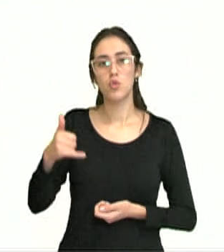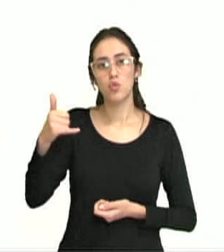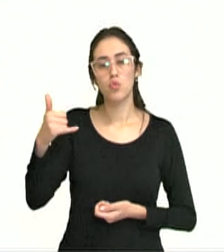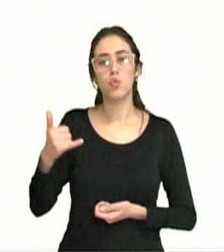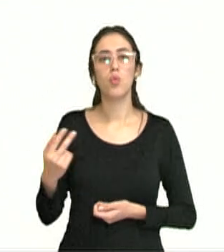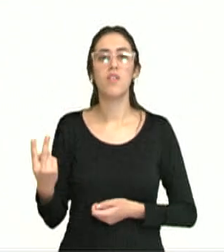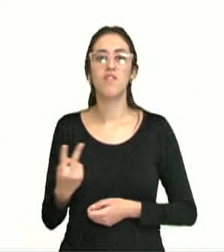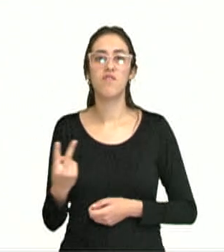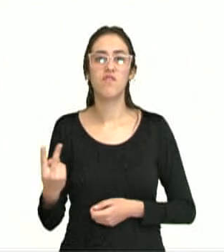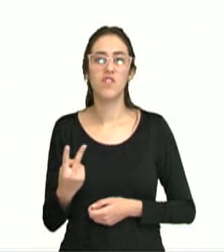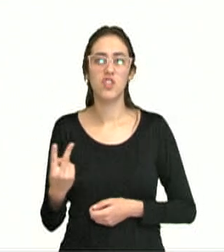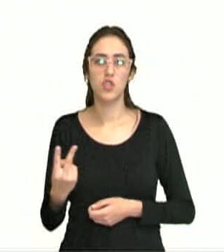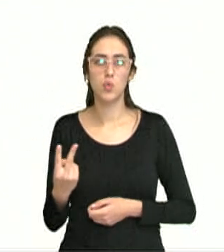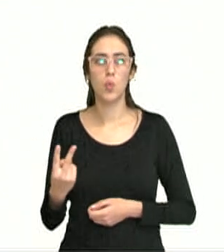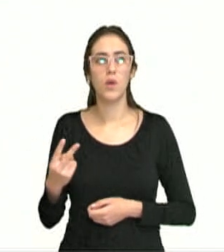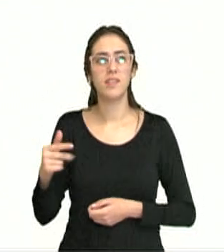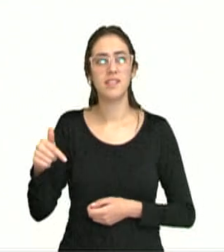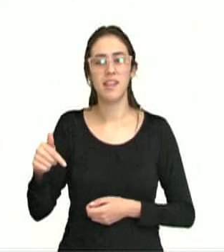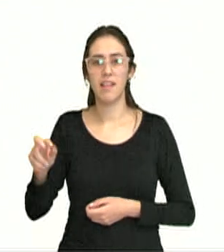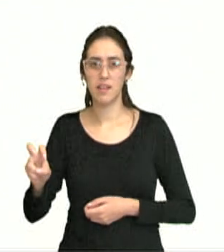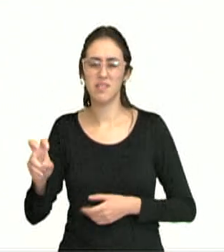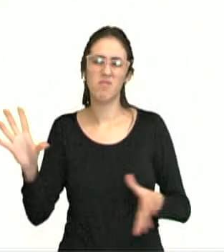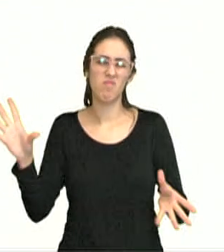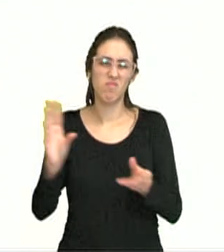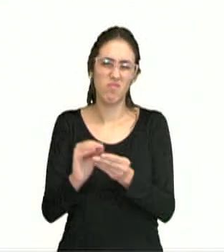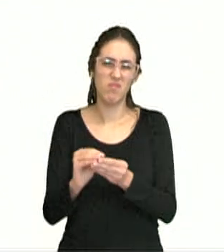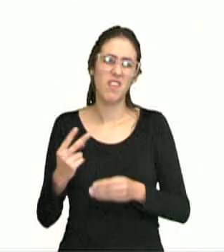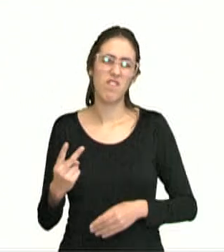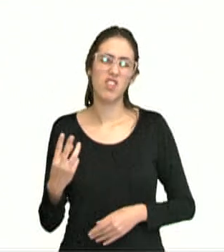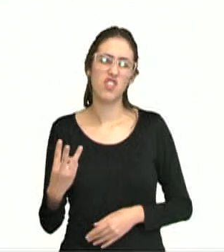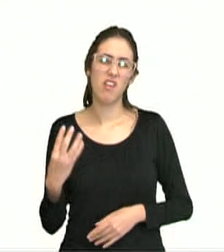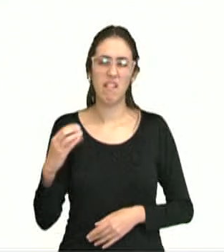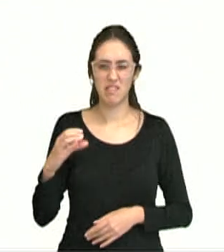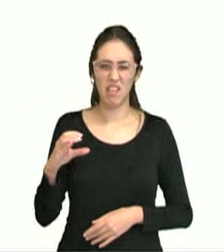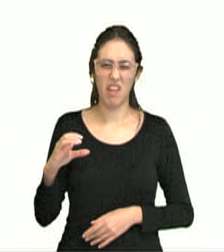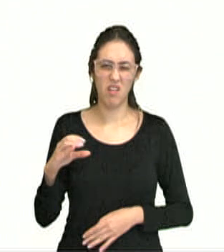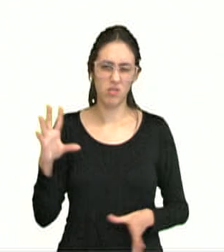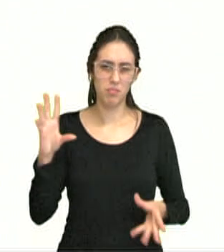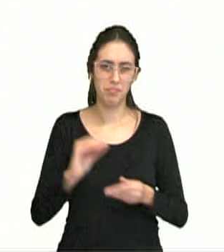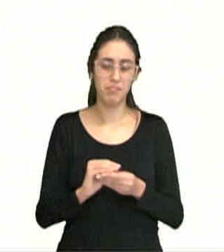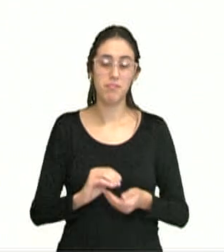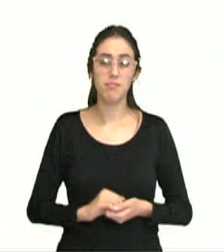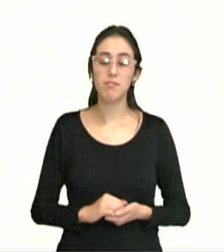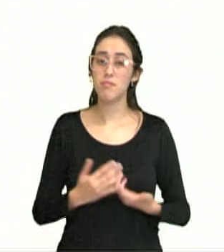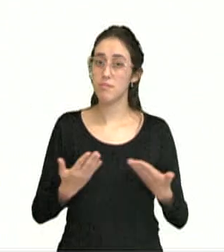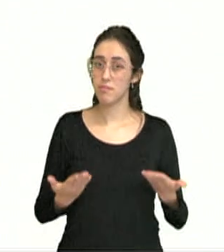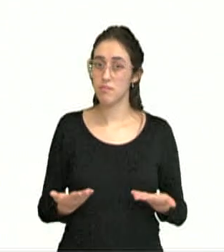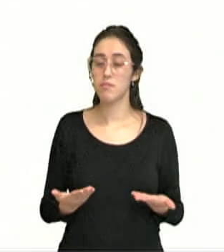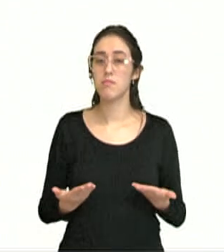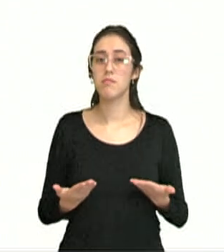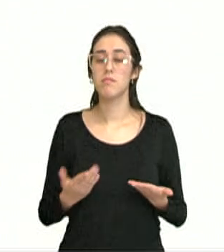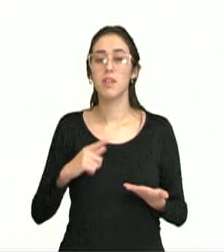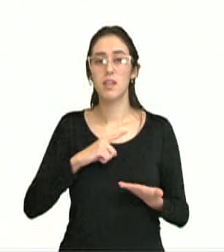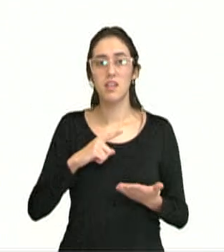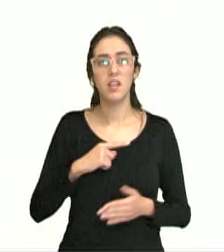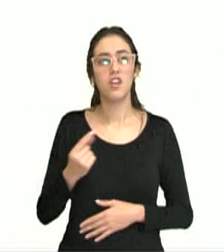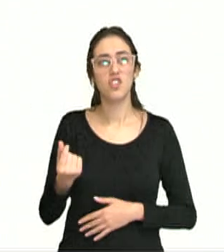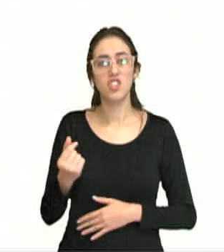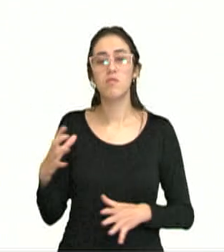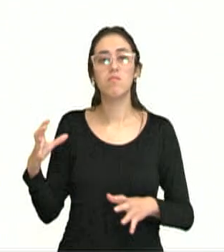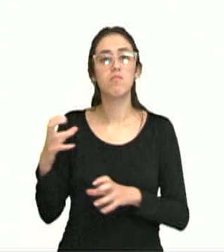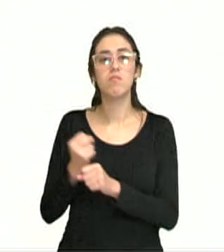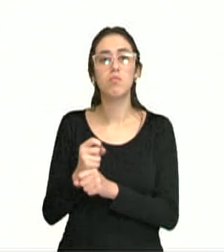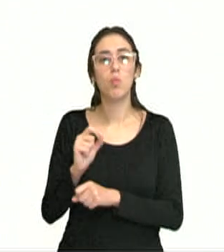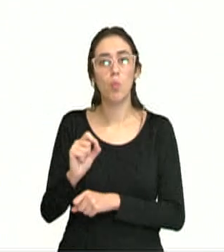R$ 22,75. Vamos arredondar isso para 23 centavos. Então, portanto, agora o capital é de R$